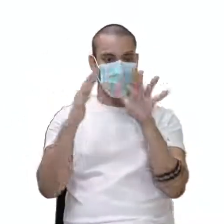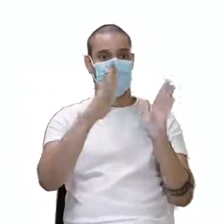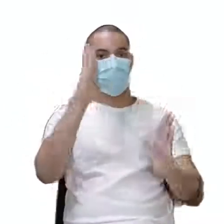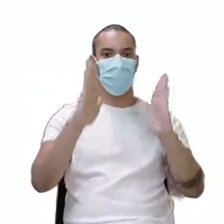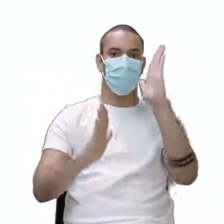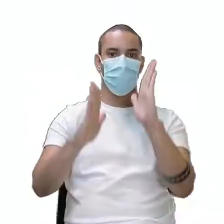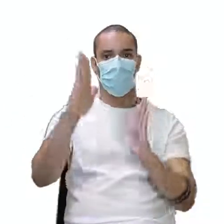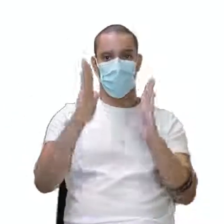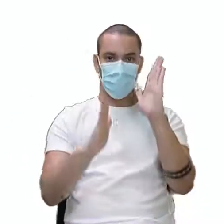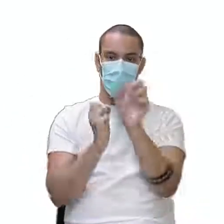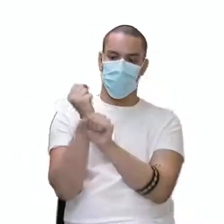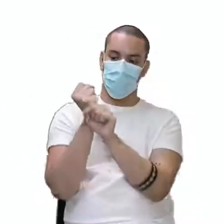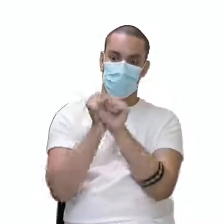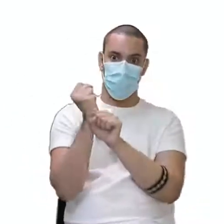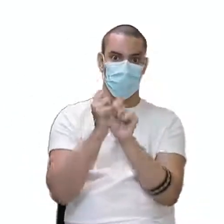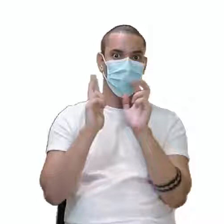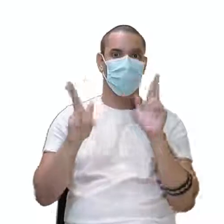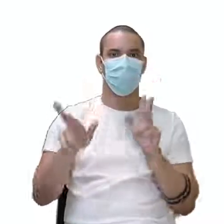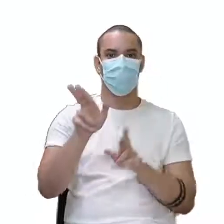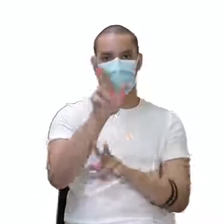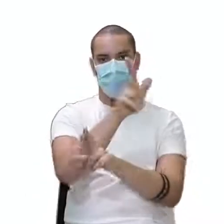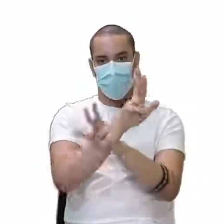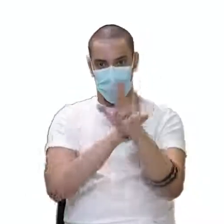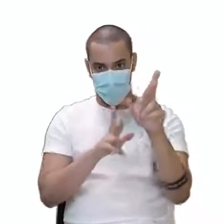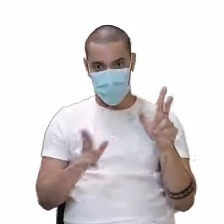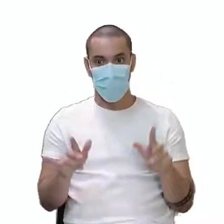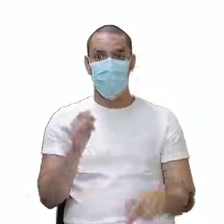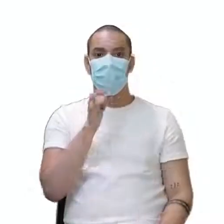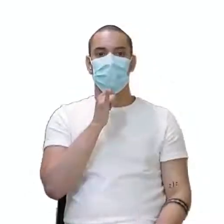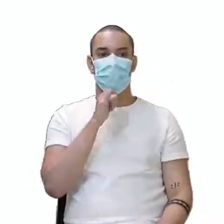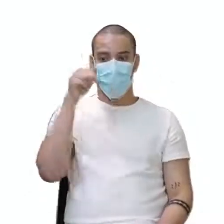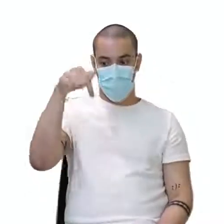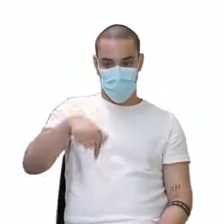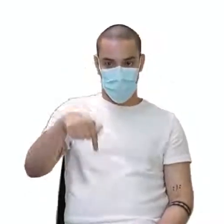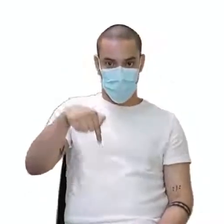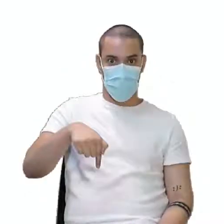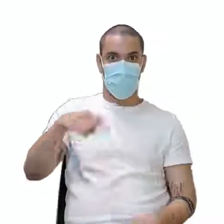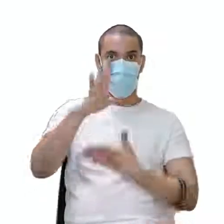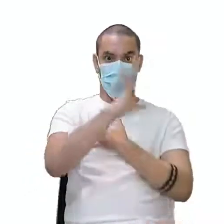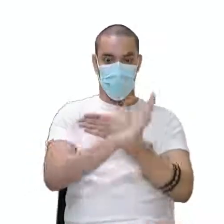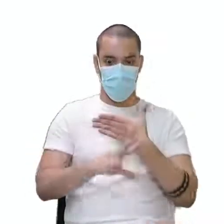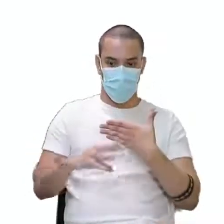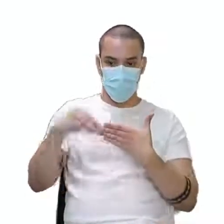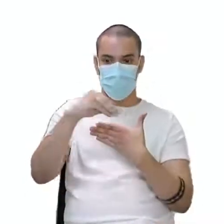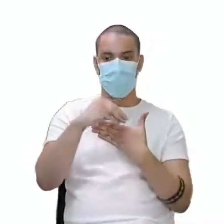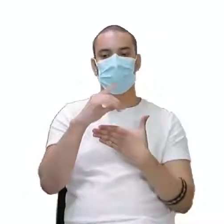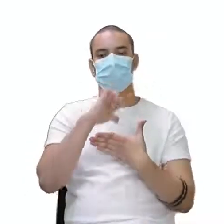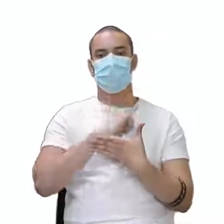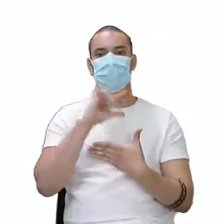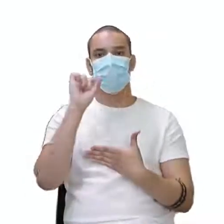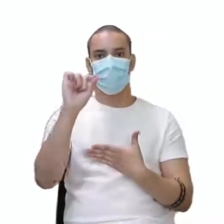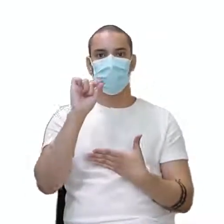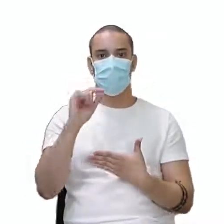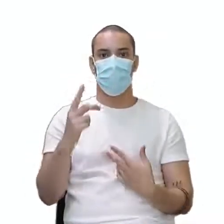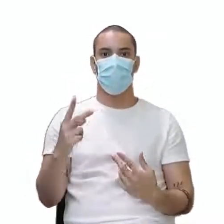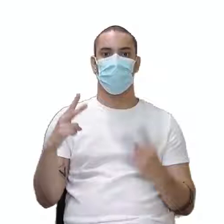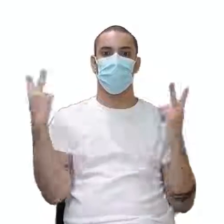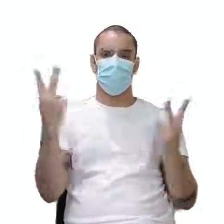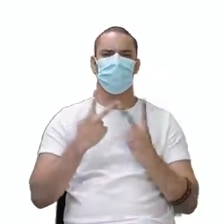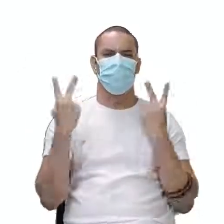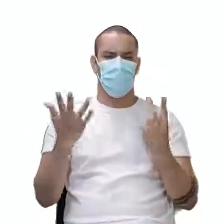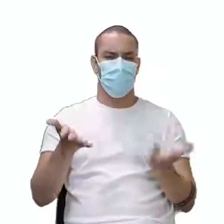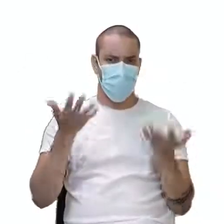épocas, períodos do ano diferentes do outros. Por exemplo, aqui na nossa região amazônica, nós vamos ter verão